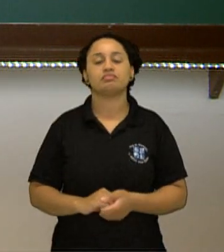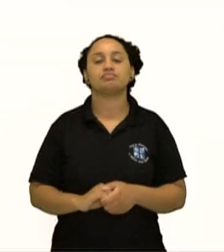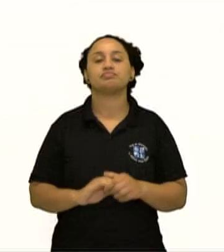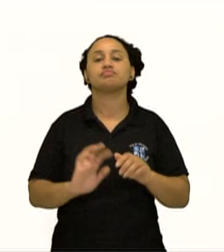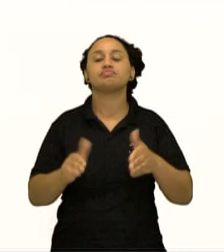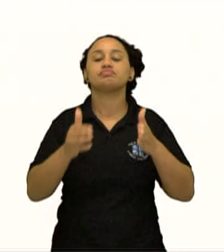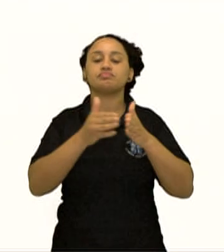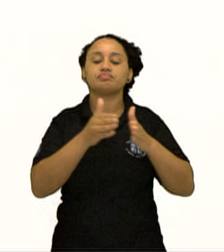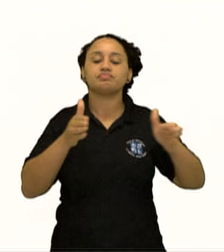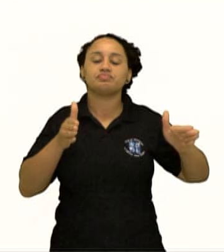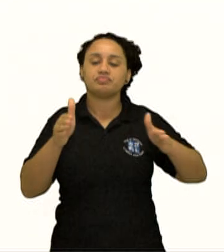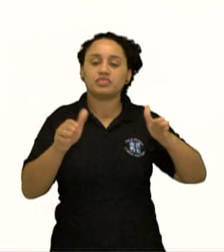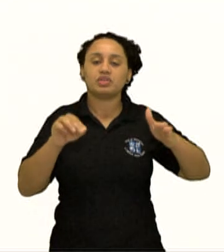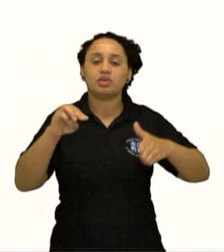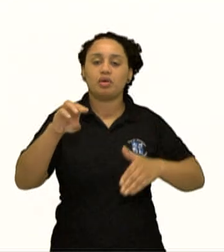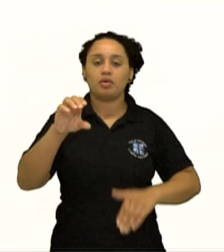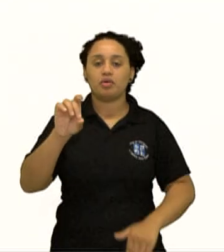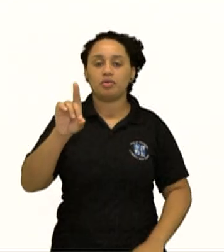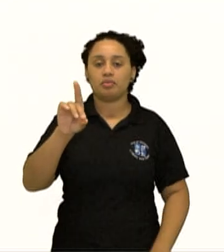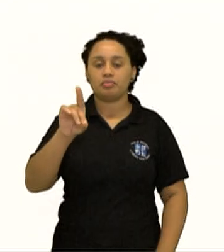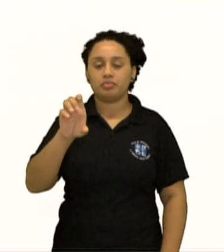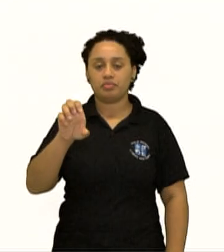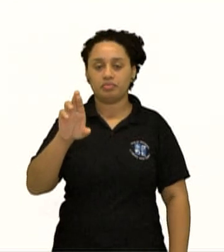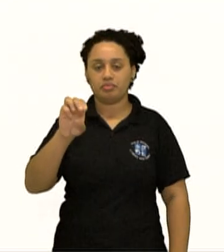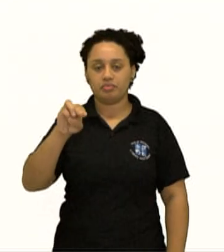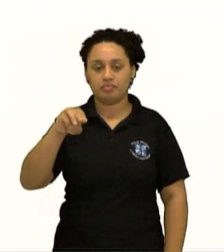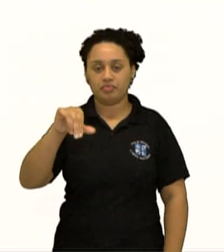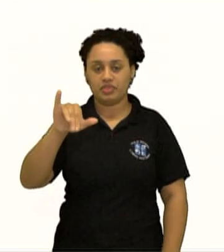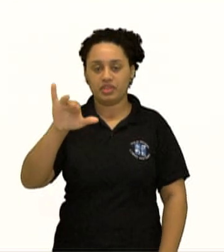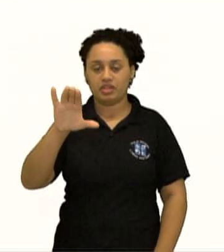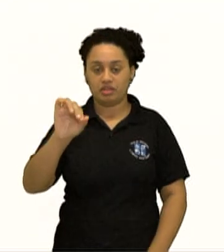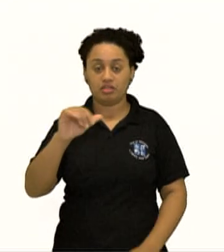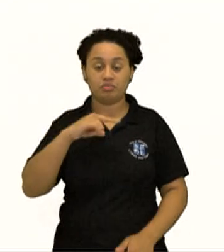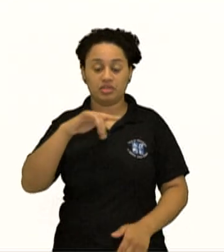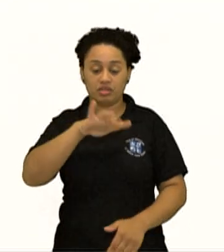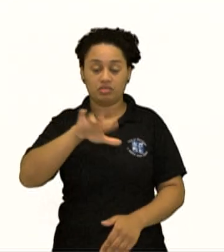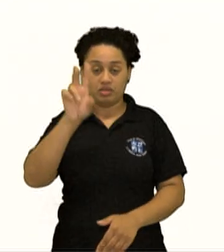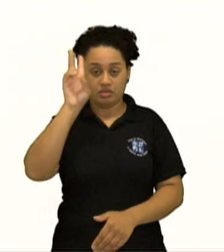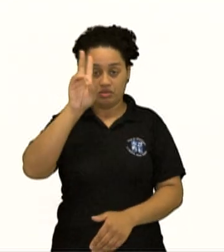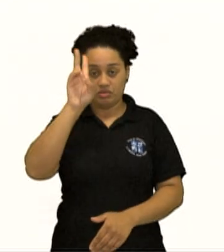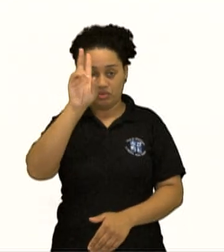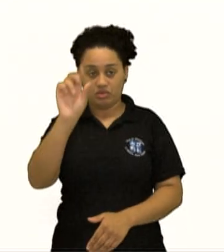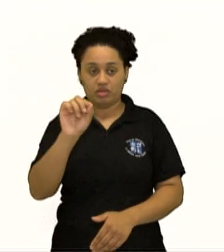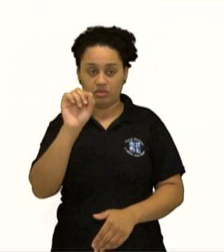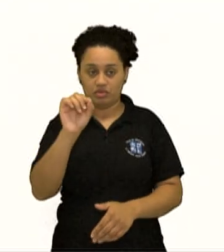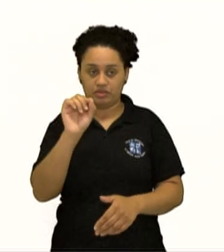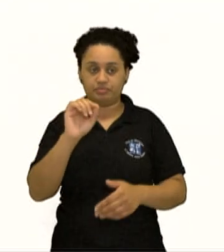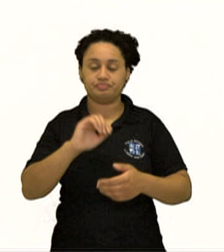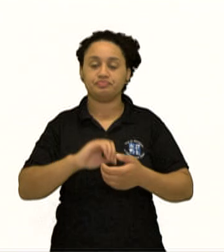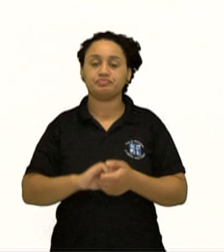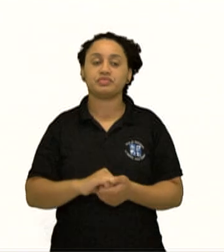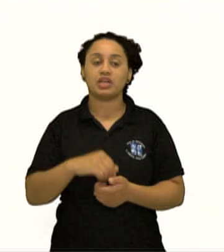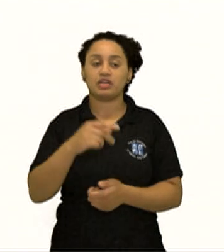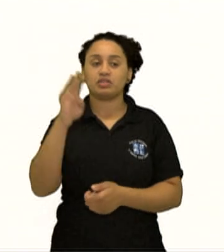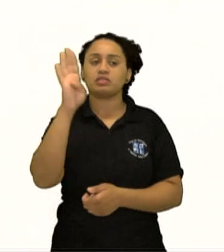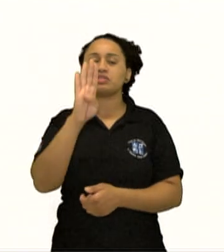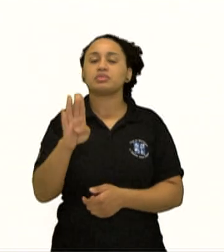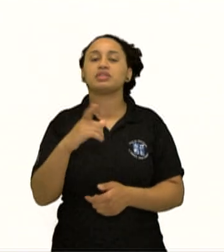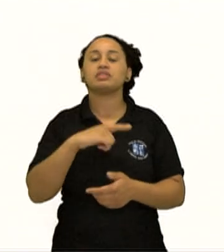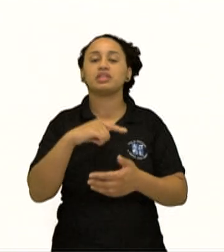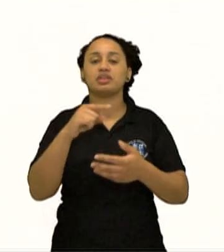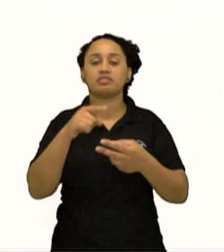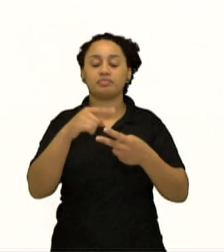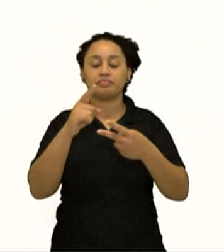Dentro do modernismo, nós temos o seguinte contexto histórico. O modernismo brasileiro teve